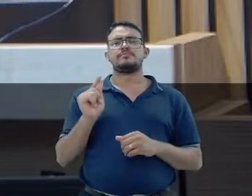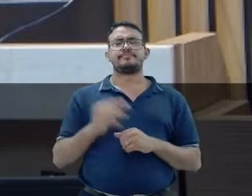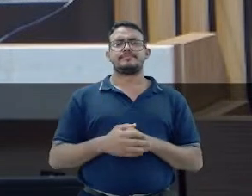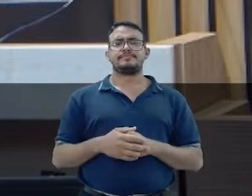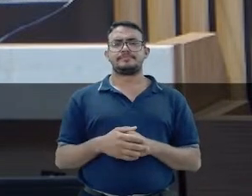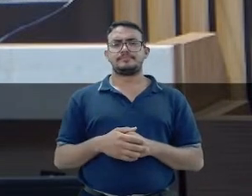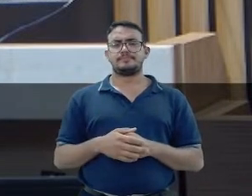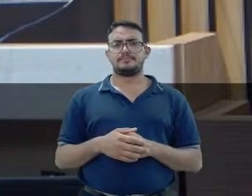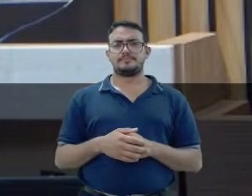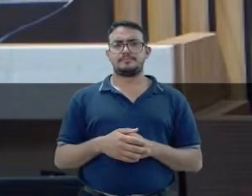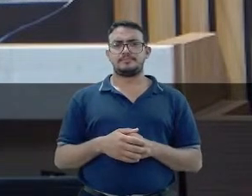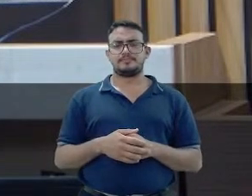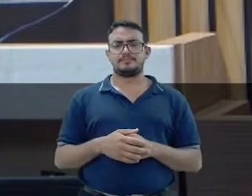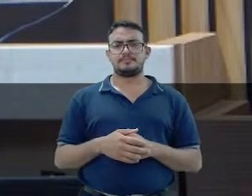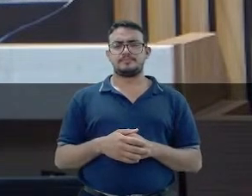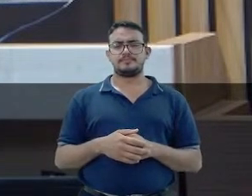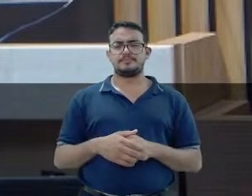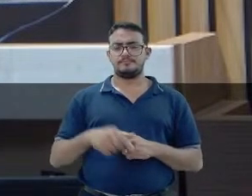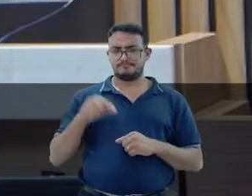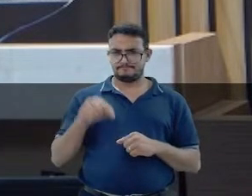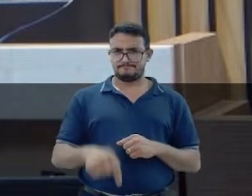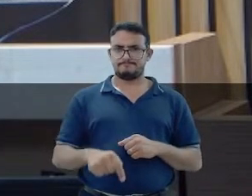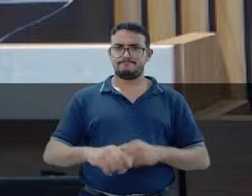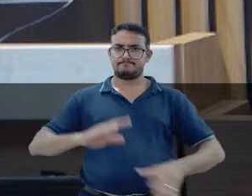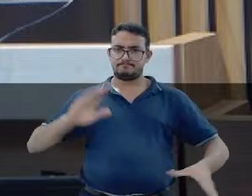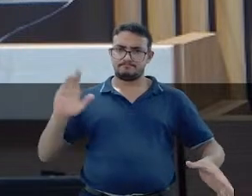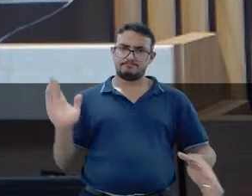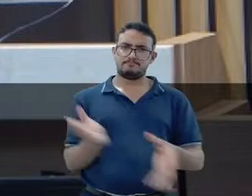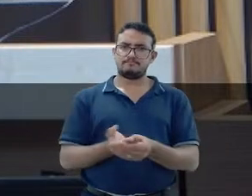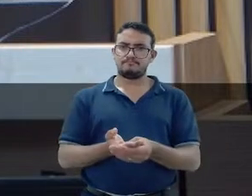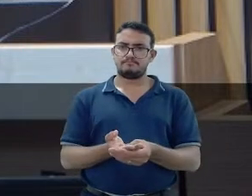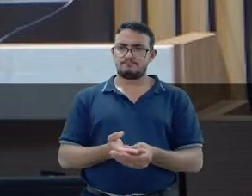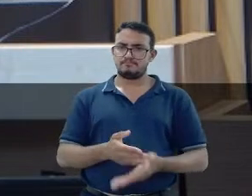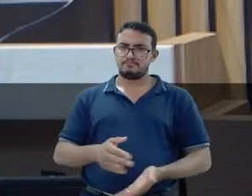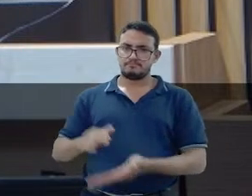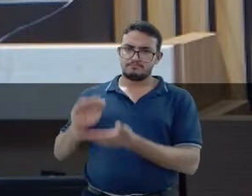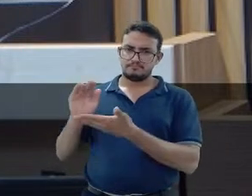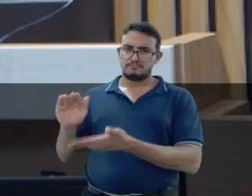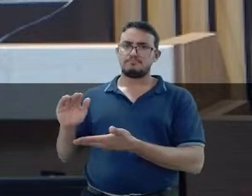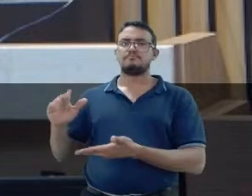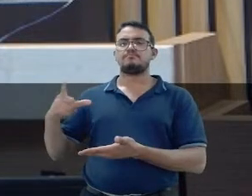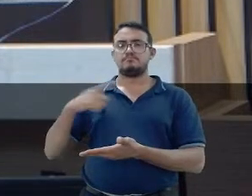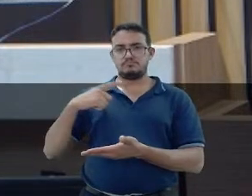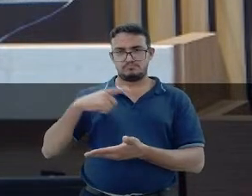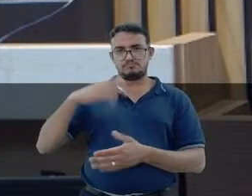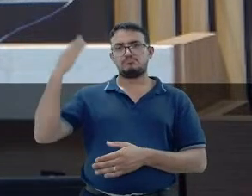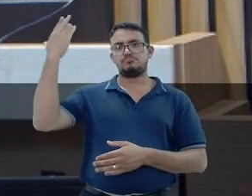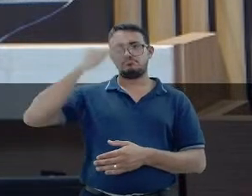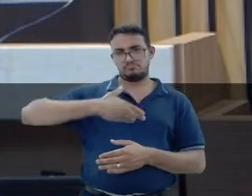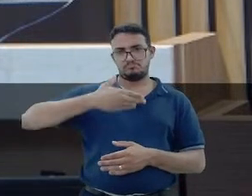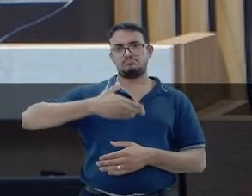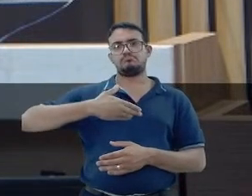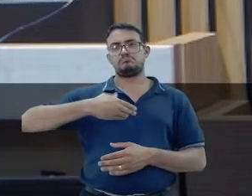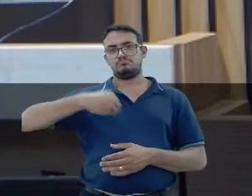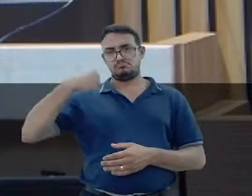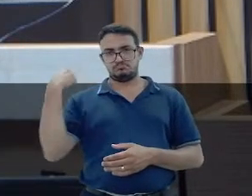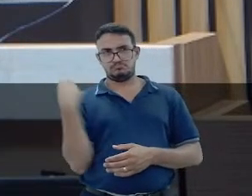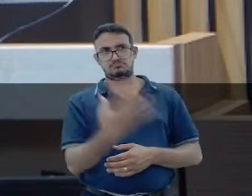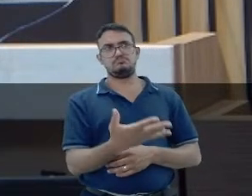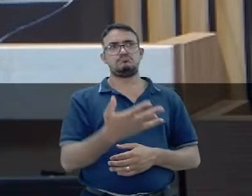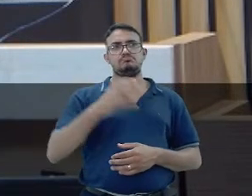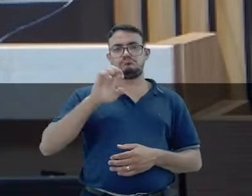que houve nos autos comprovação de entrega de EPIs que atenuavam o agente